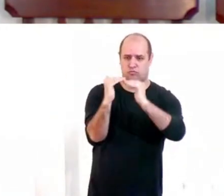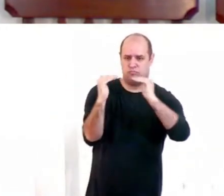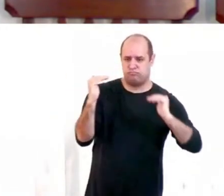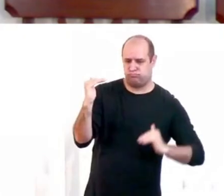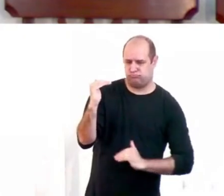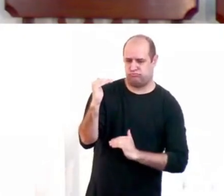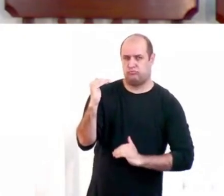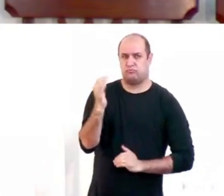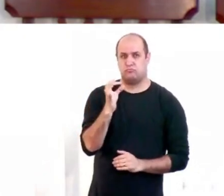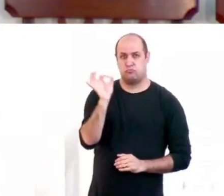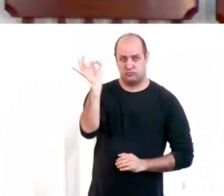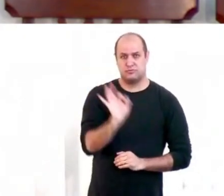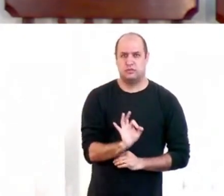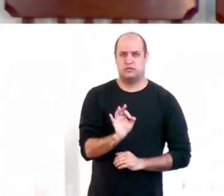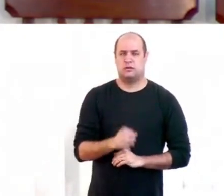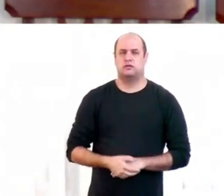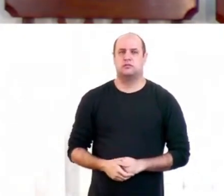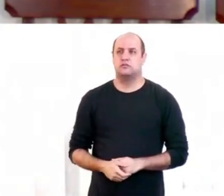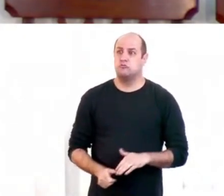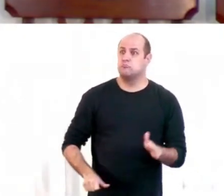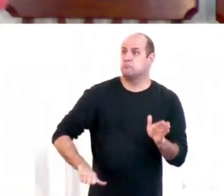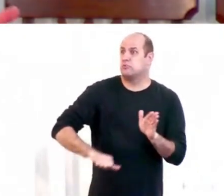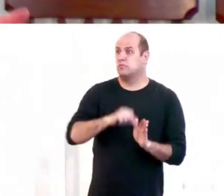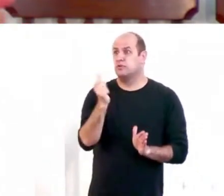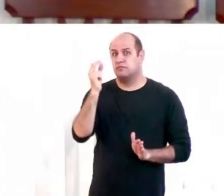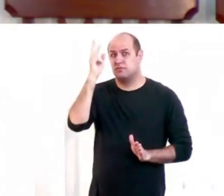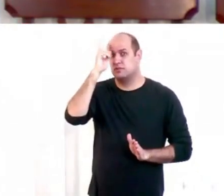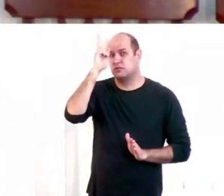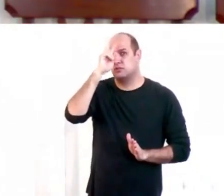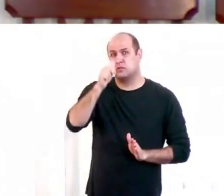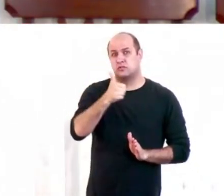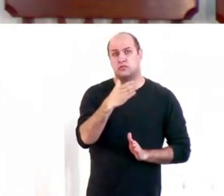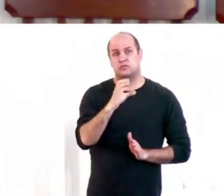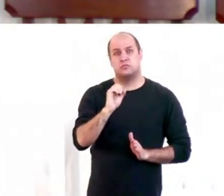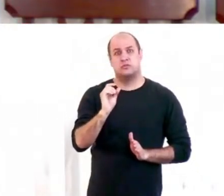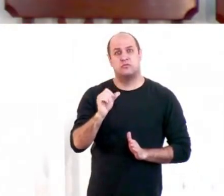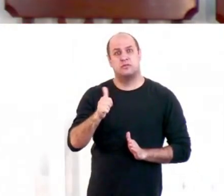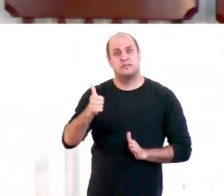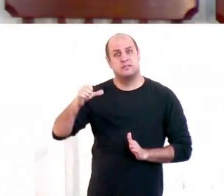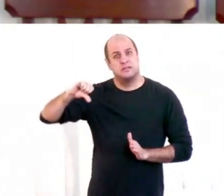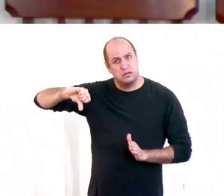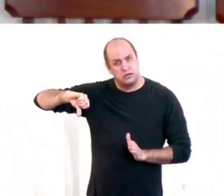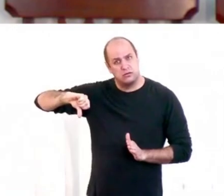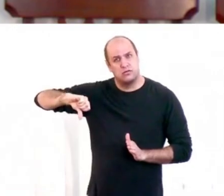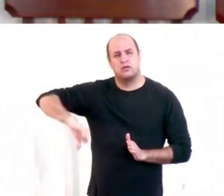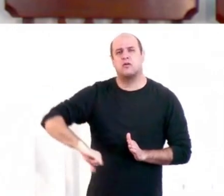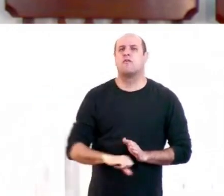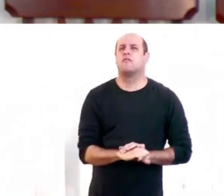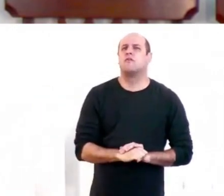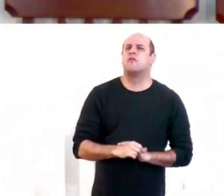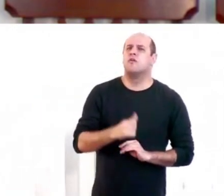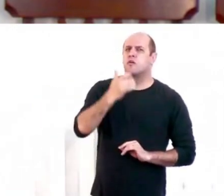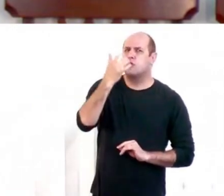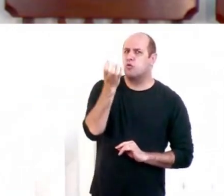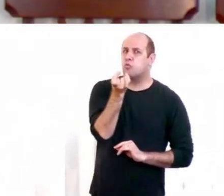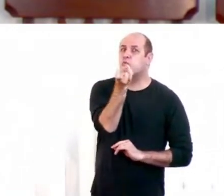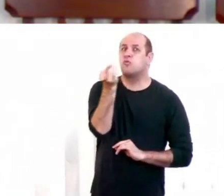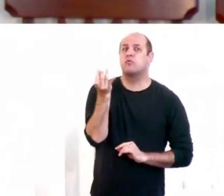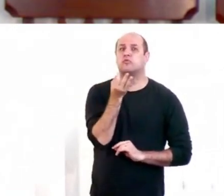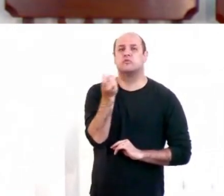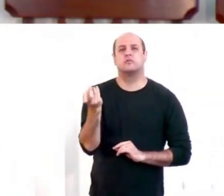romanos. Pela primeira vez na história, em 2019, o número de agnósticos e ateístas superaram o